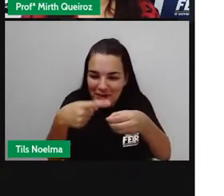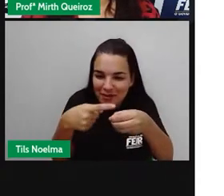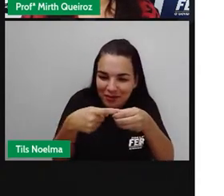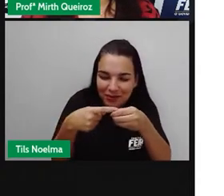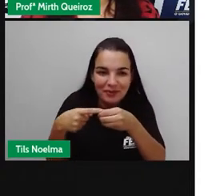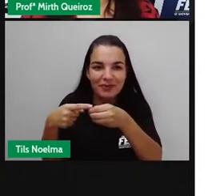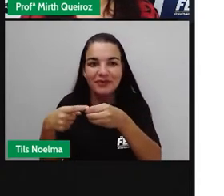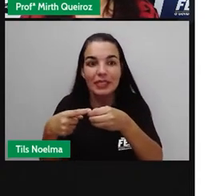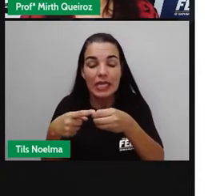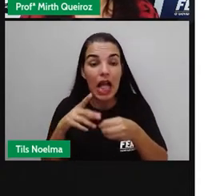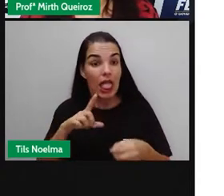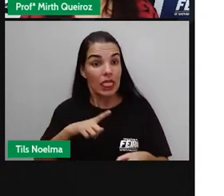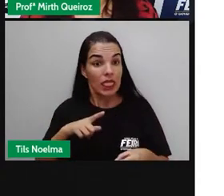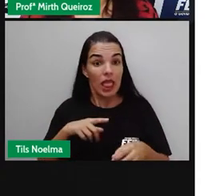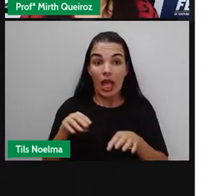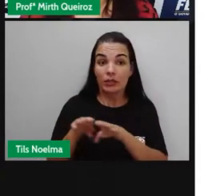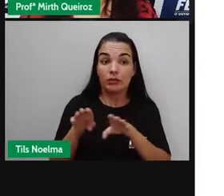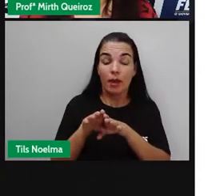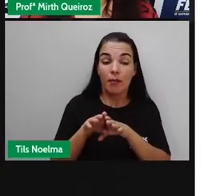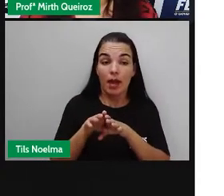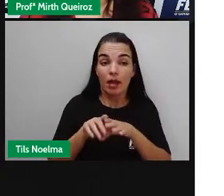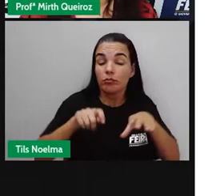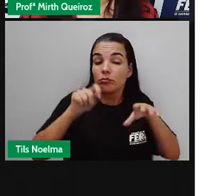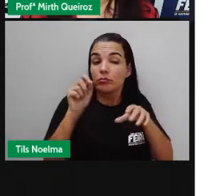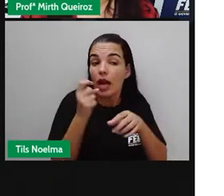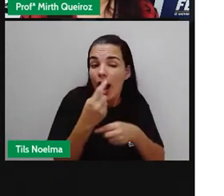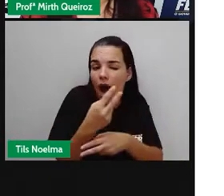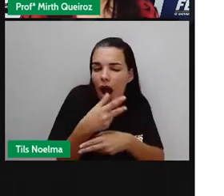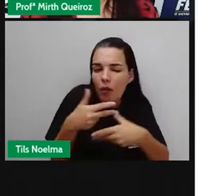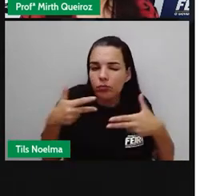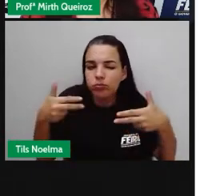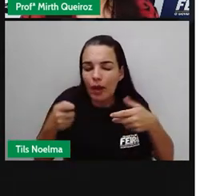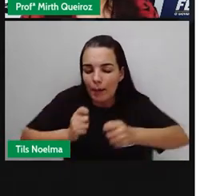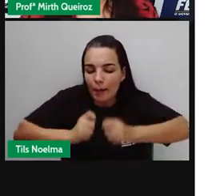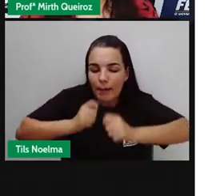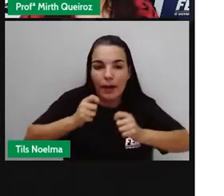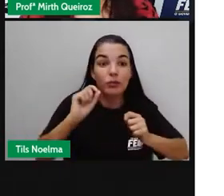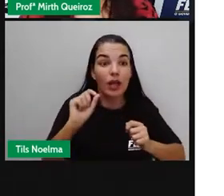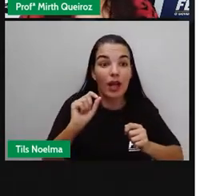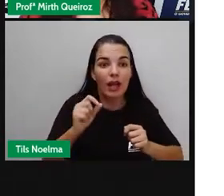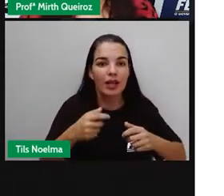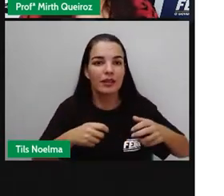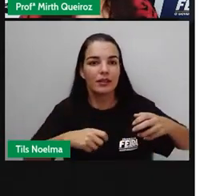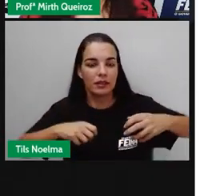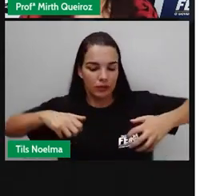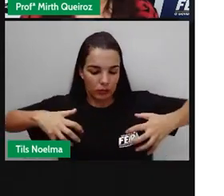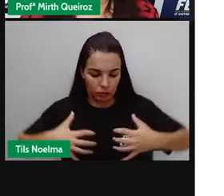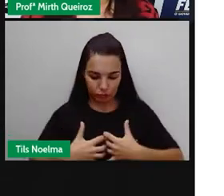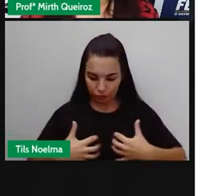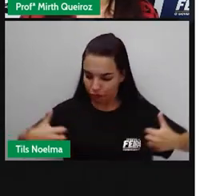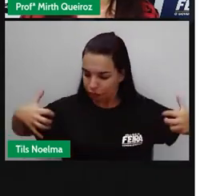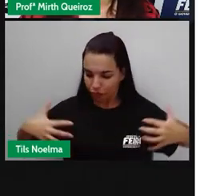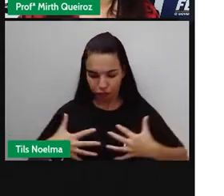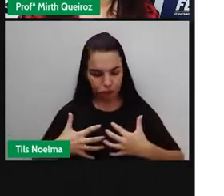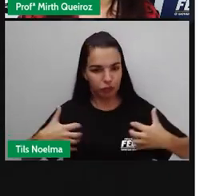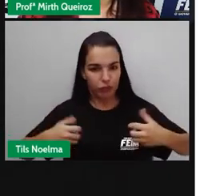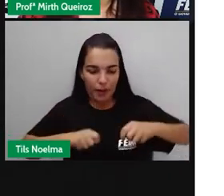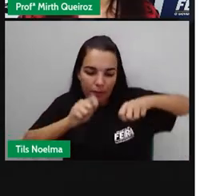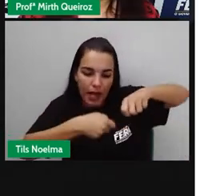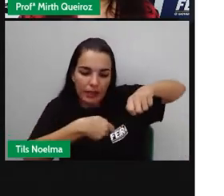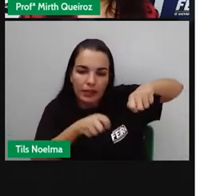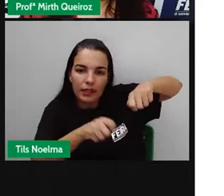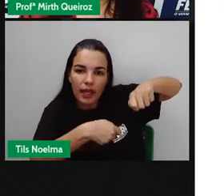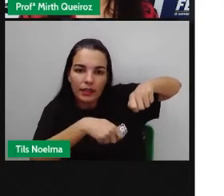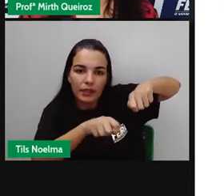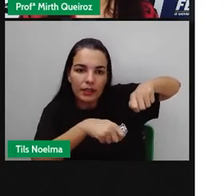Entre alguns instrumentos que acompanham o ritmo da quadrilha junina estão a sanfona, o triângulo, o tambor e